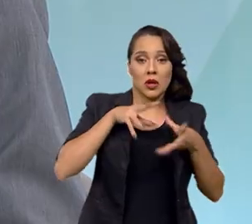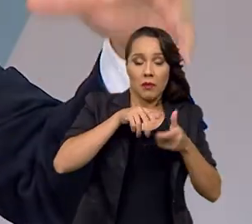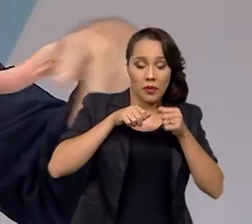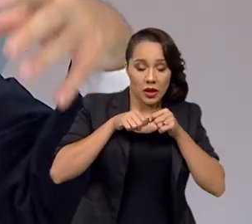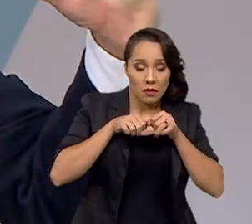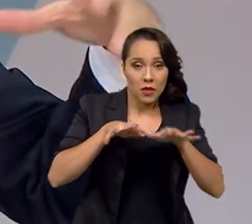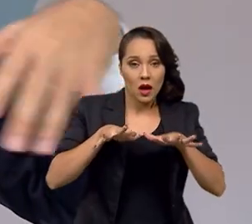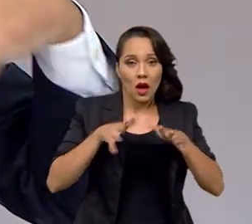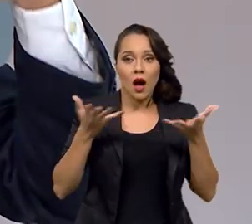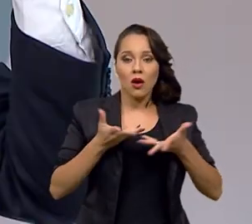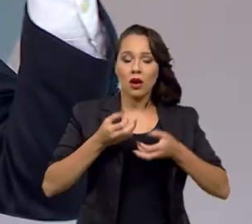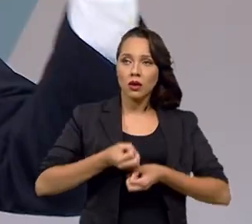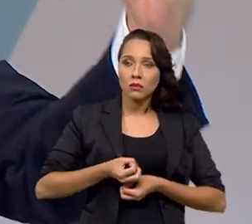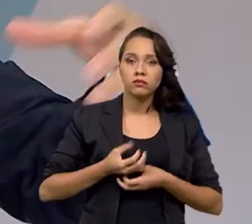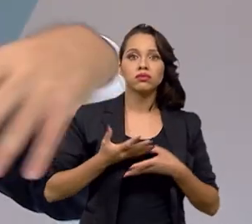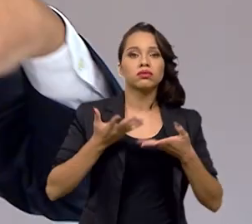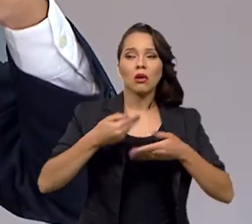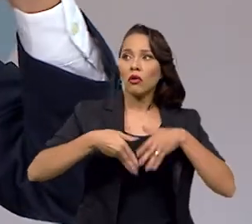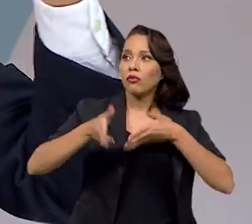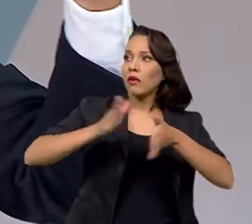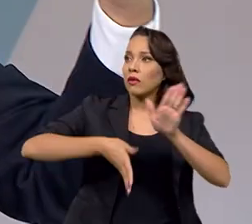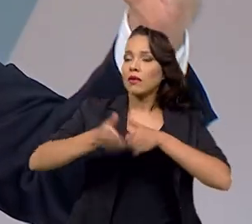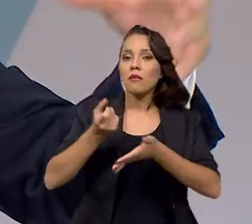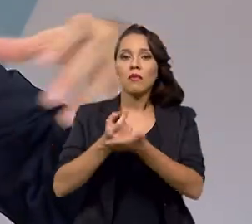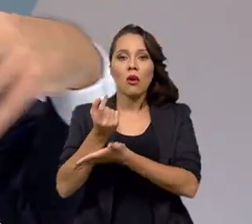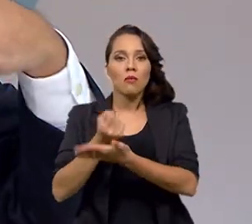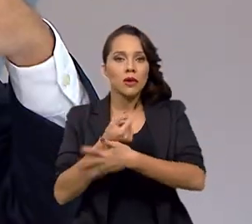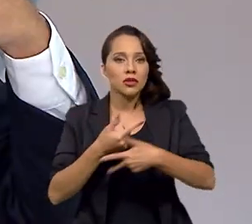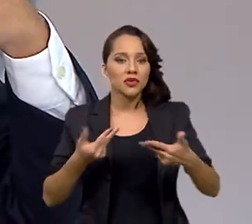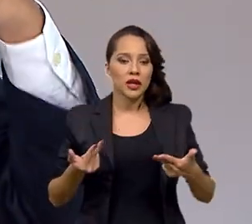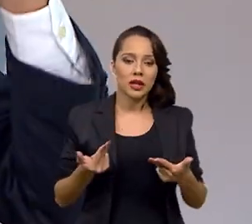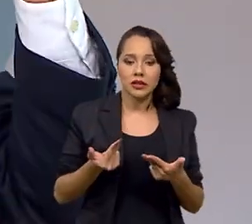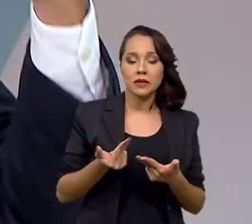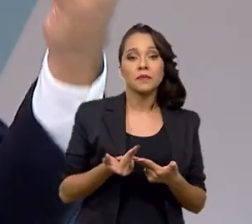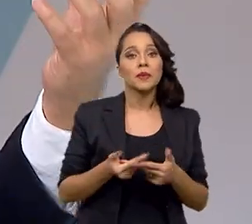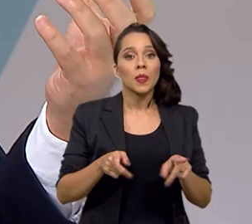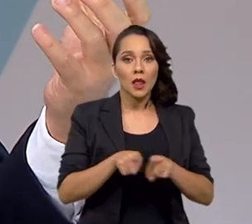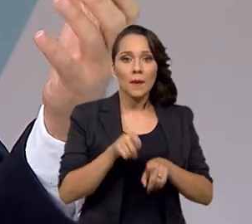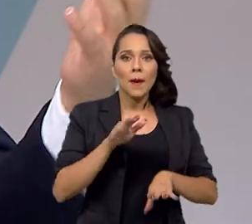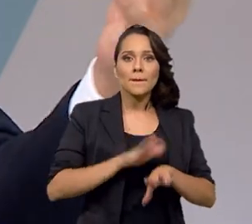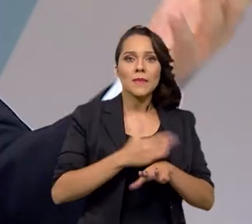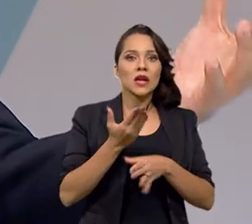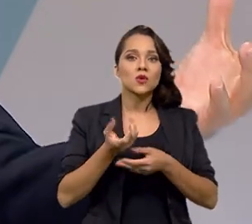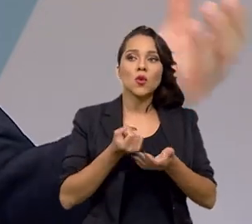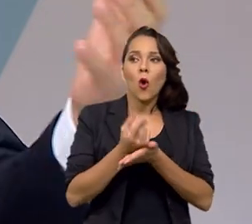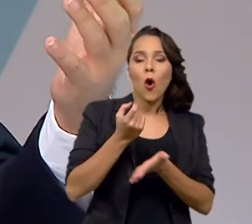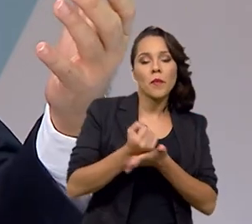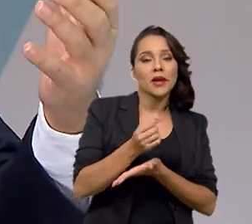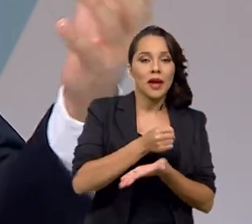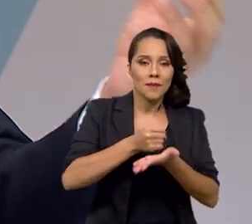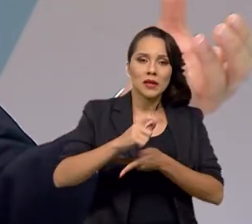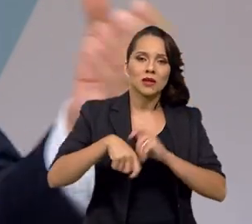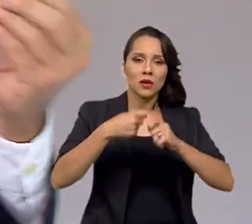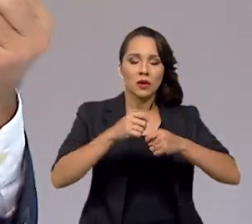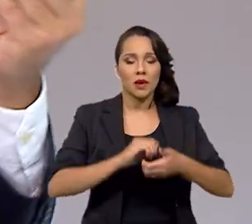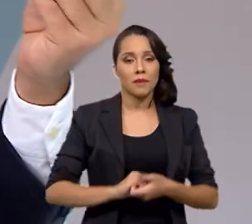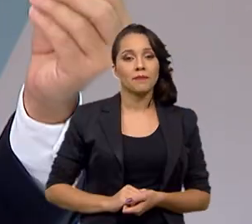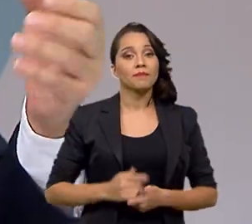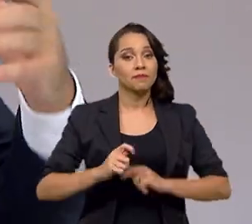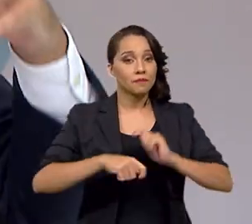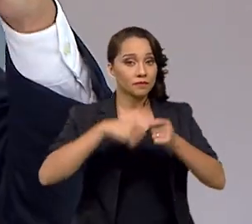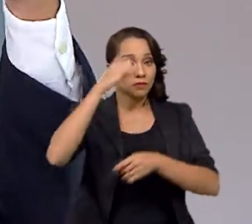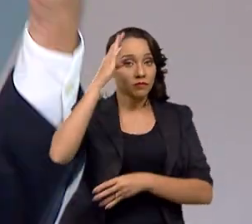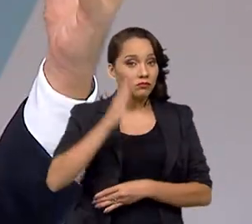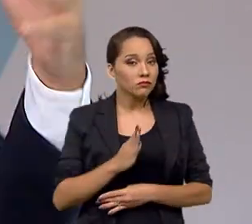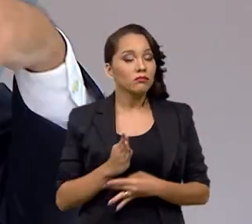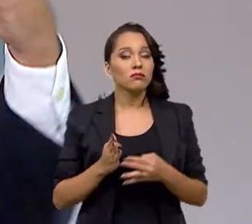esse ano fez com que as pessoas saíssem mais pras compras né fizessem mais consumo que é a base da economia e a economia